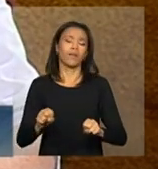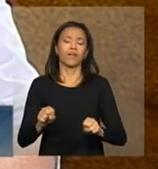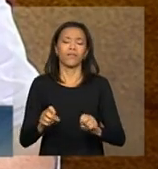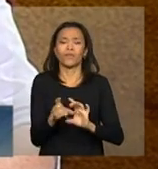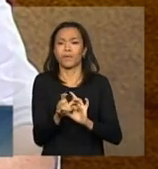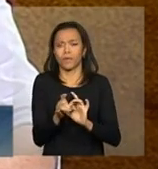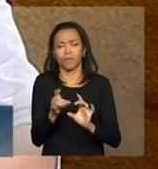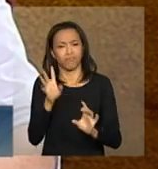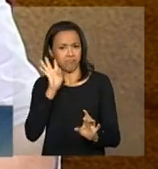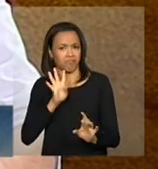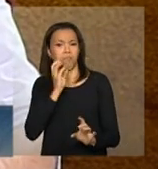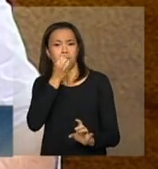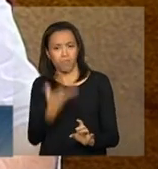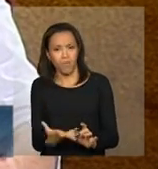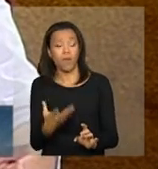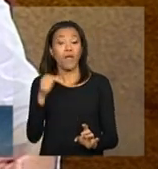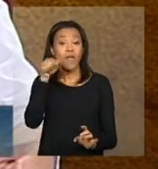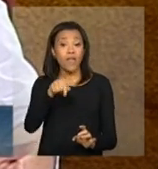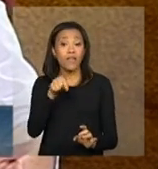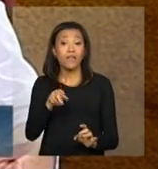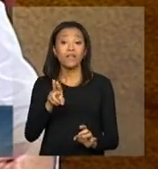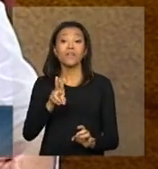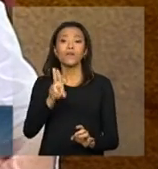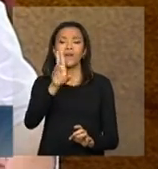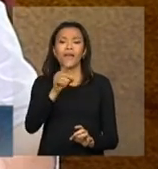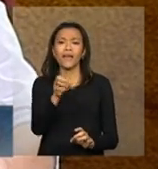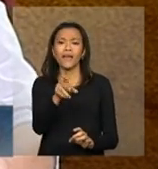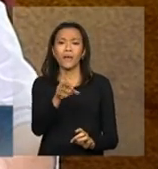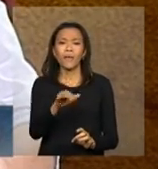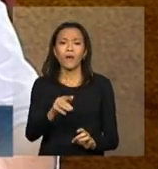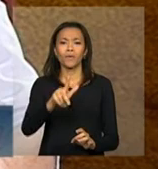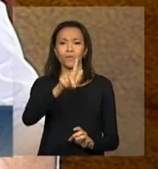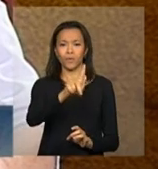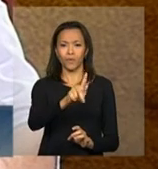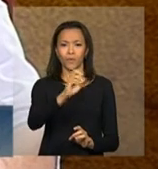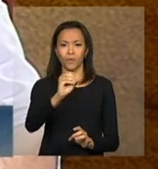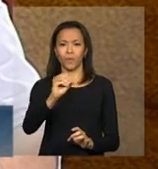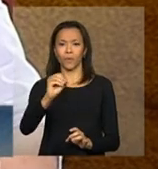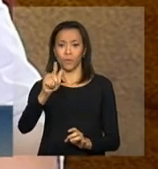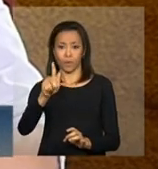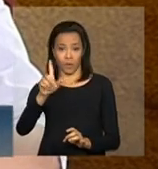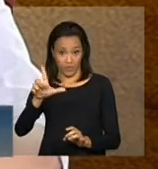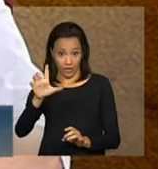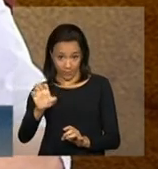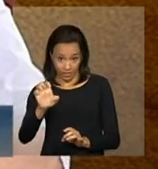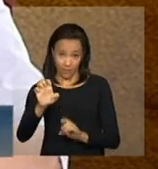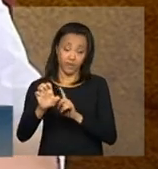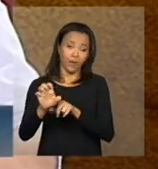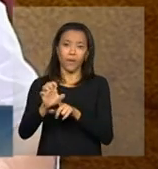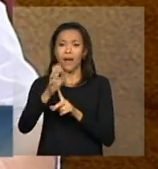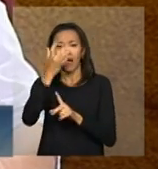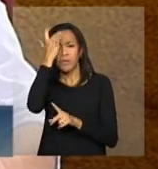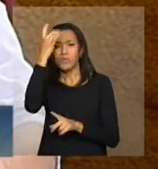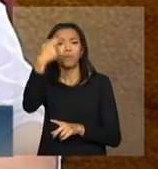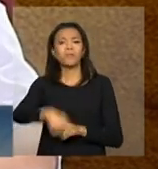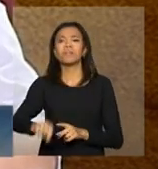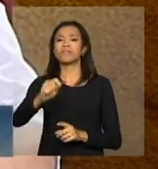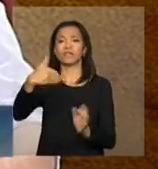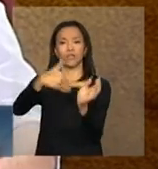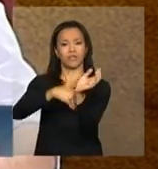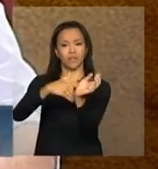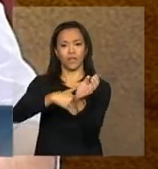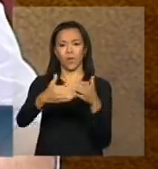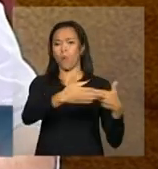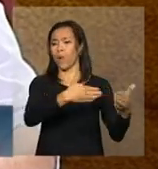amigável, porque ele funciona como o Google, né? O mesmo esquema do Google. Quer dizer, o cidadão não precisa ter senha, ele é